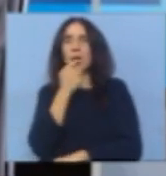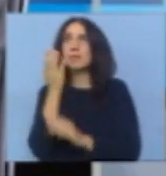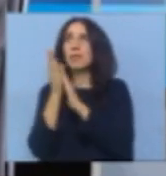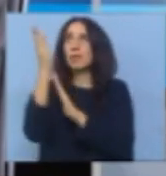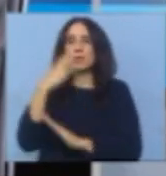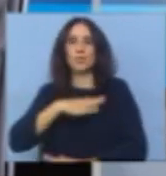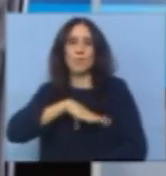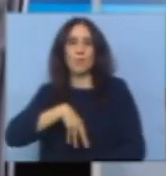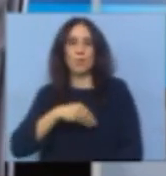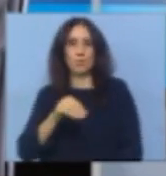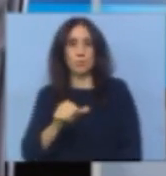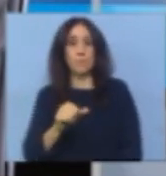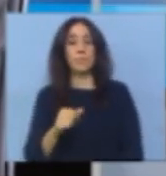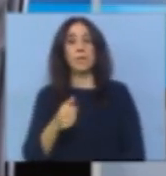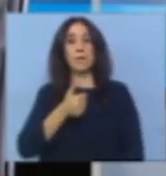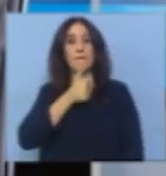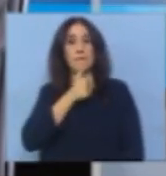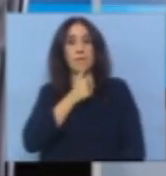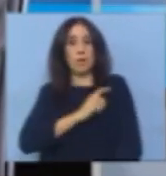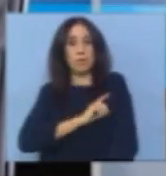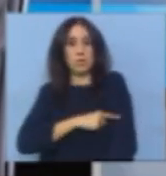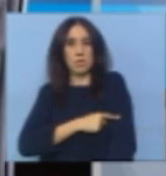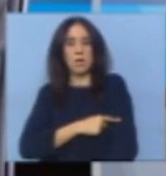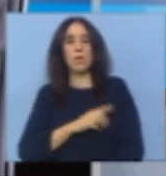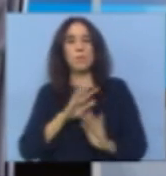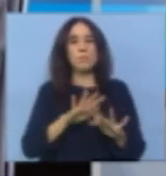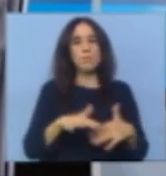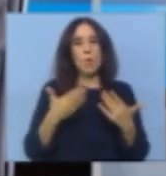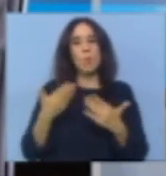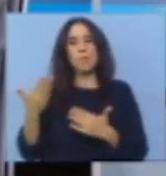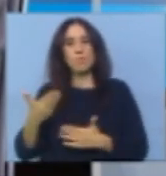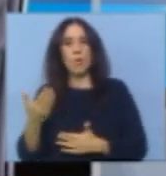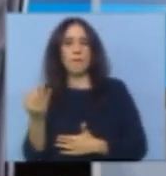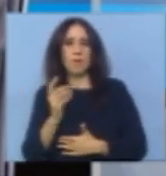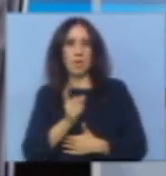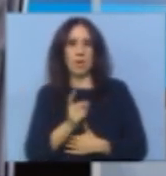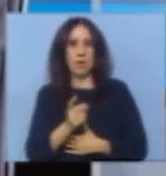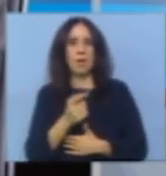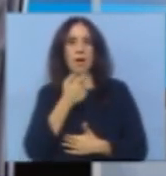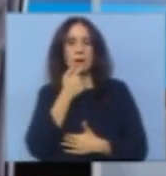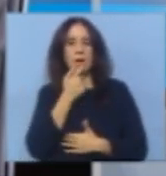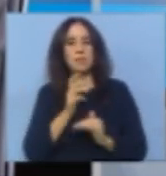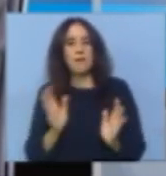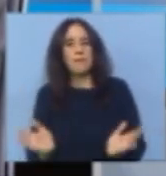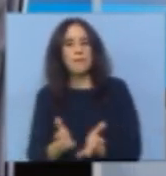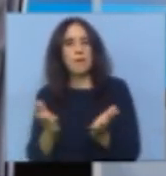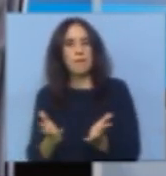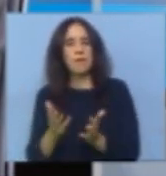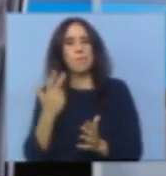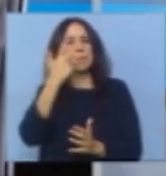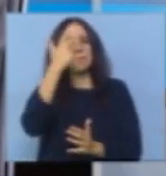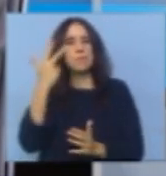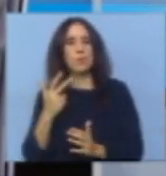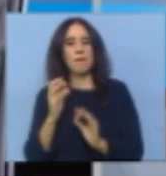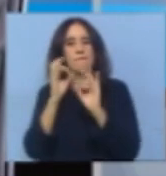E que a autoridade justifica-se e legitima-se exatamente isso, não é? Quando ela promove o bem integral